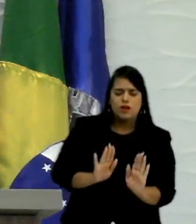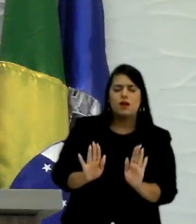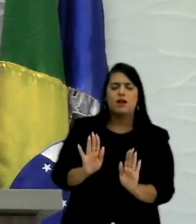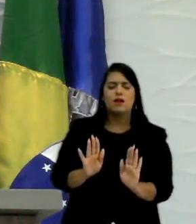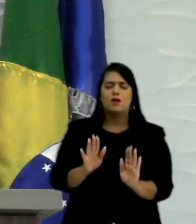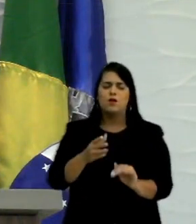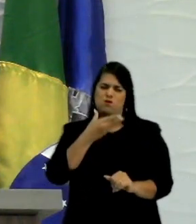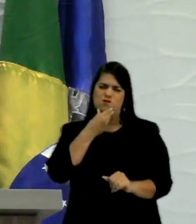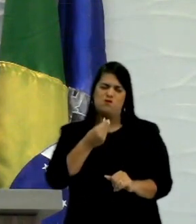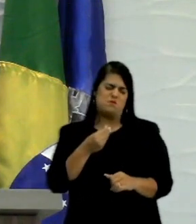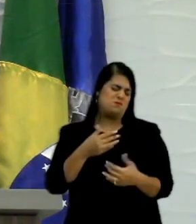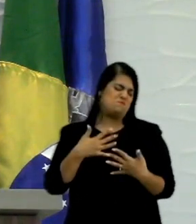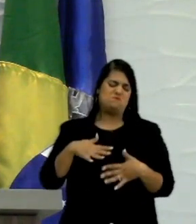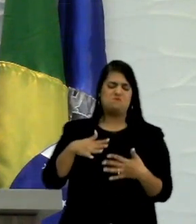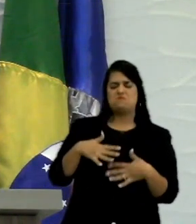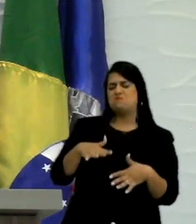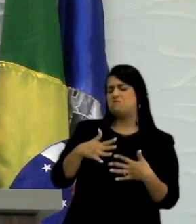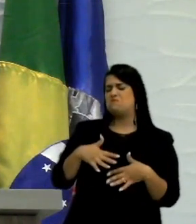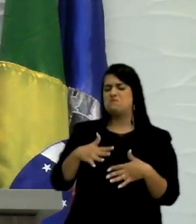e para Caruaru.